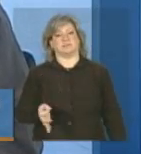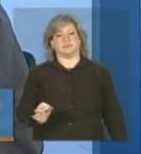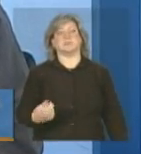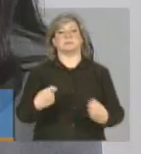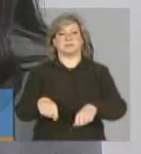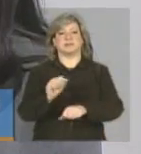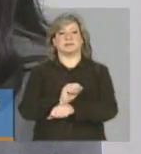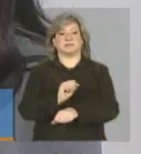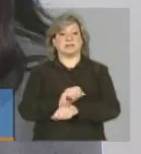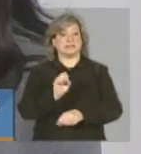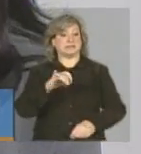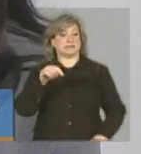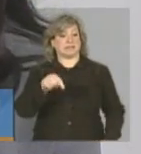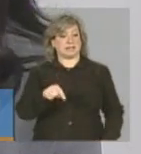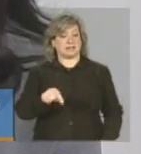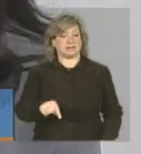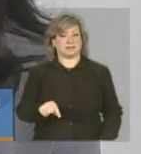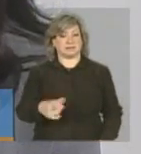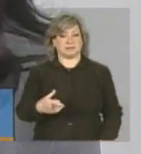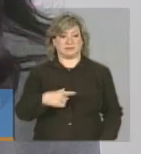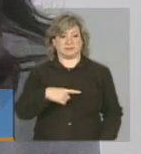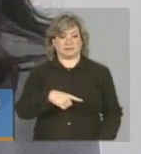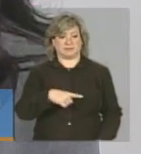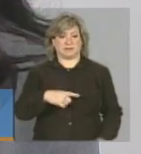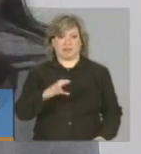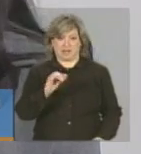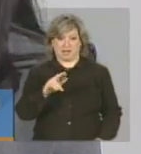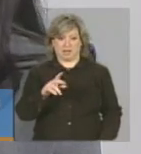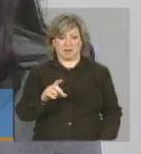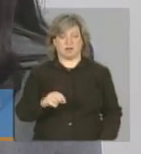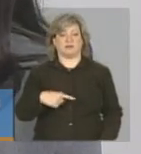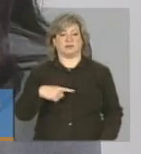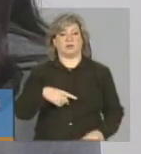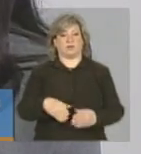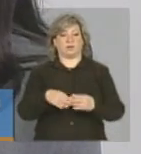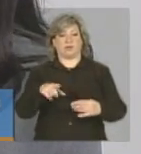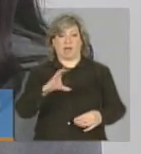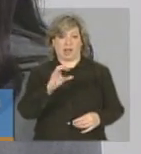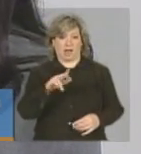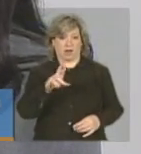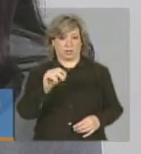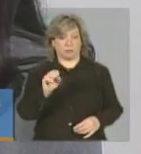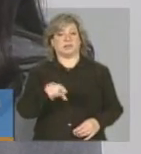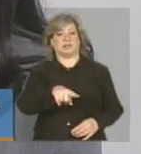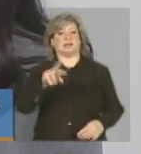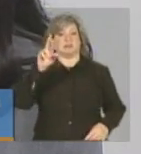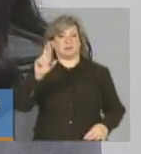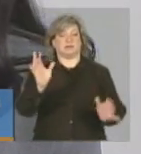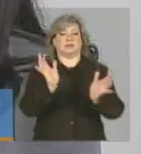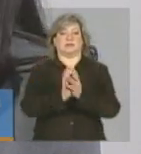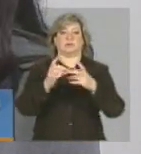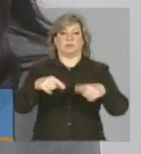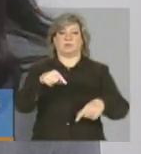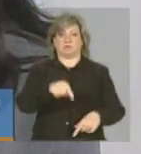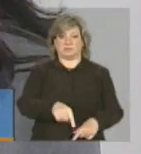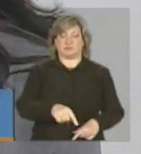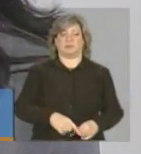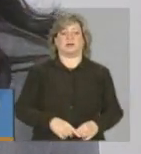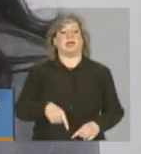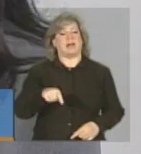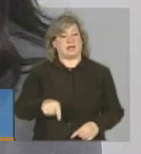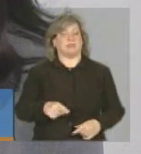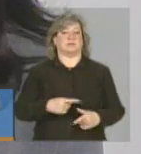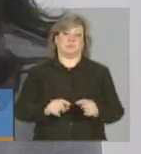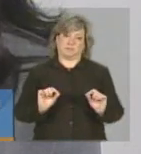do conselho. Se a solicitação é Carlos, o nome dele, né? Isso. Se o Carlos representar a entidade privada, é essa a